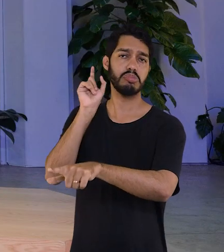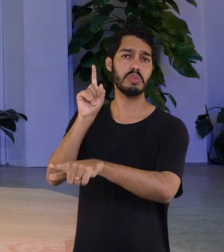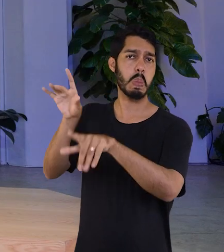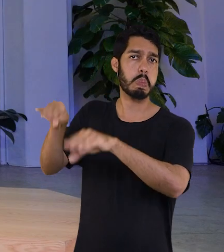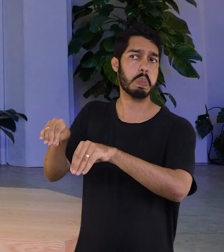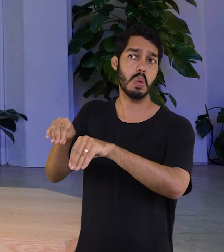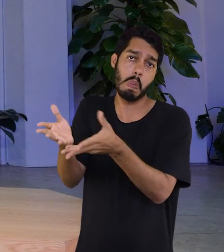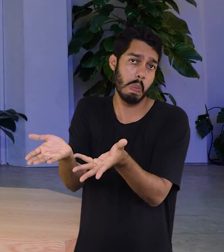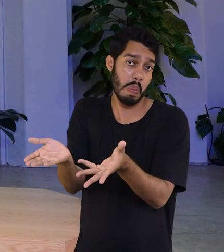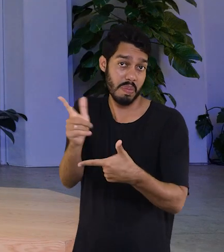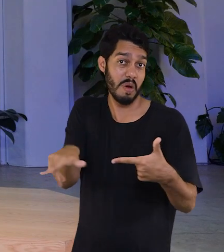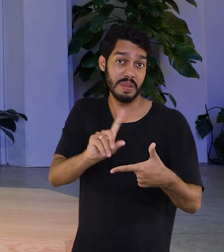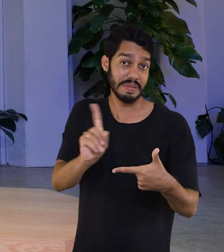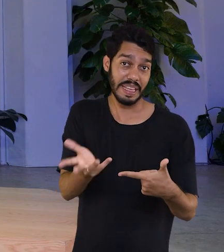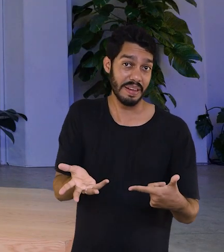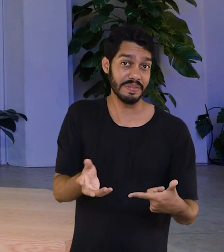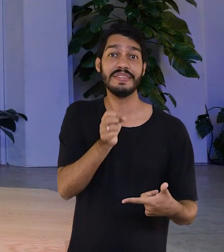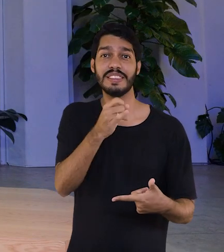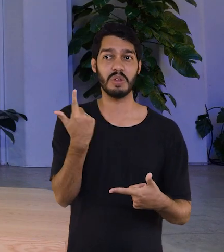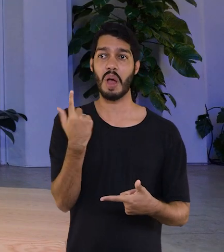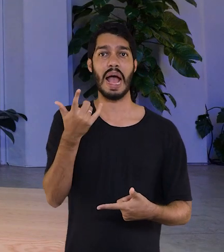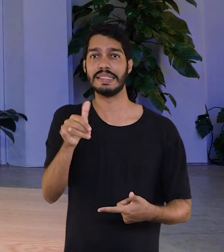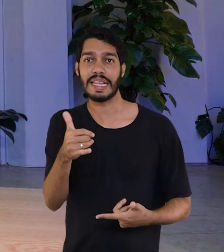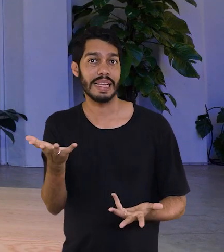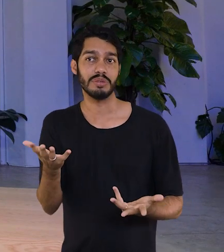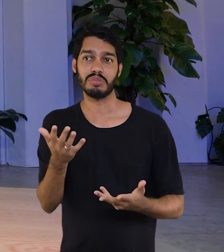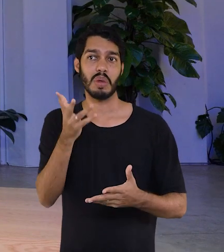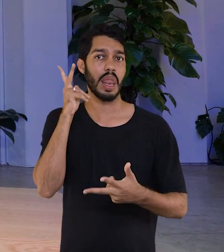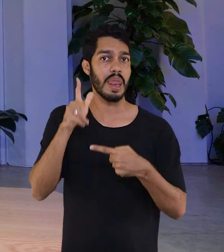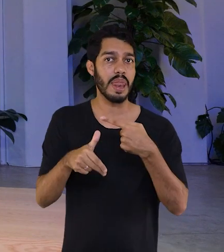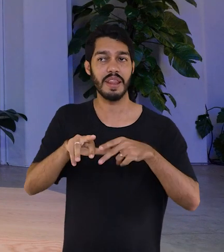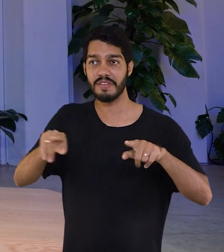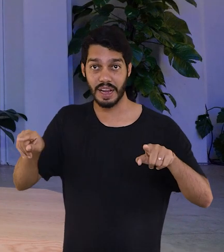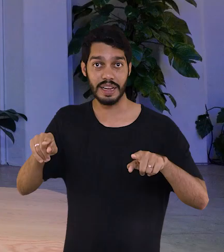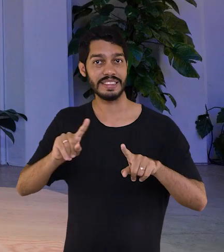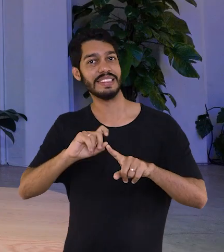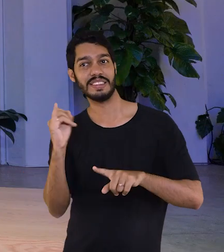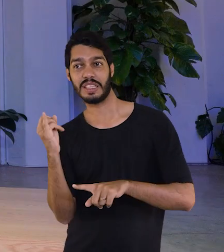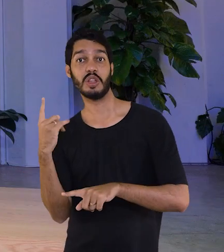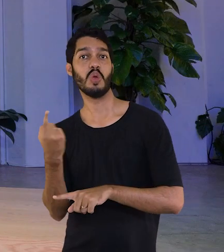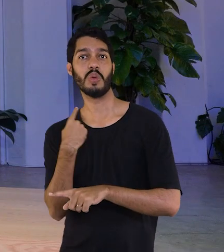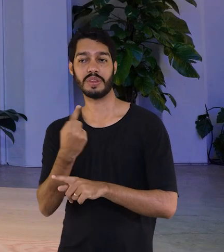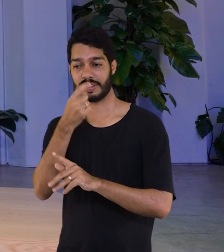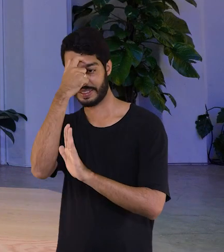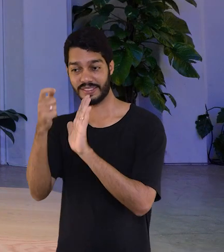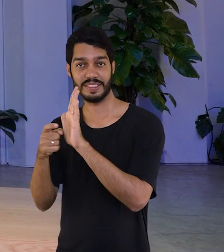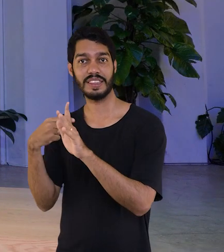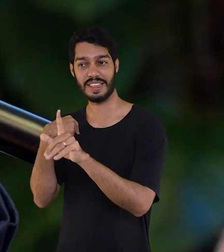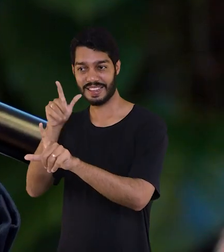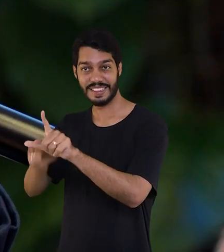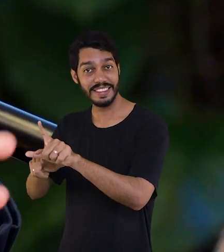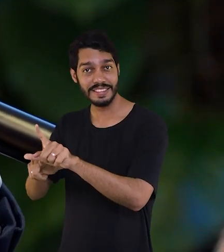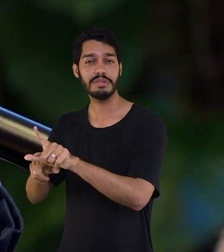não precisarmos mais de chat GPT, de inteligência artificial, não tivermos mais acesso, digamos, à internet, muito